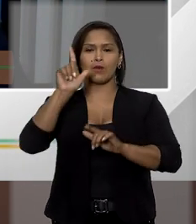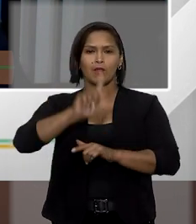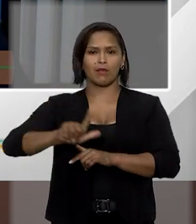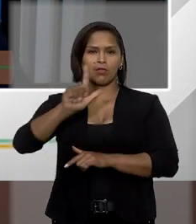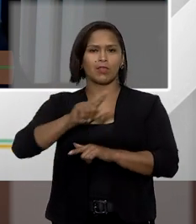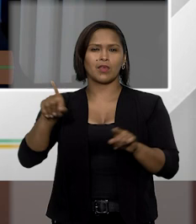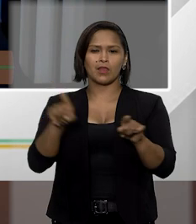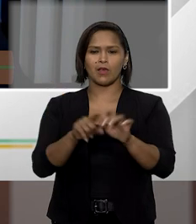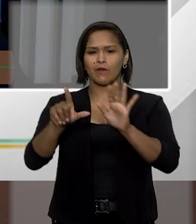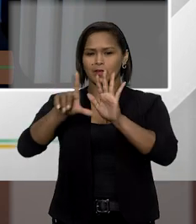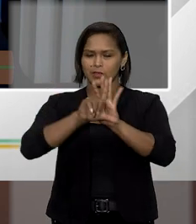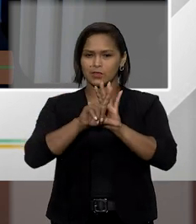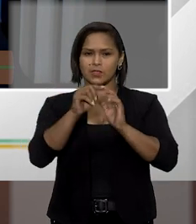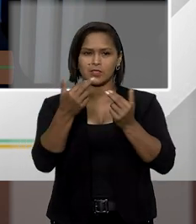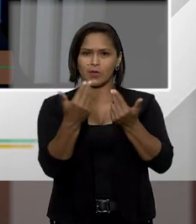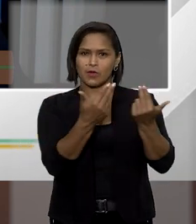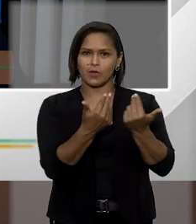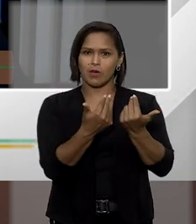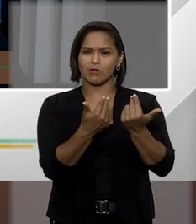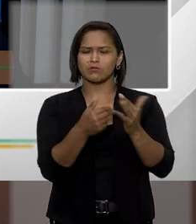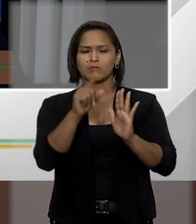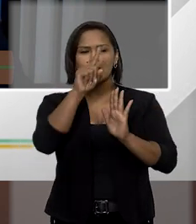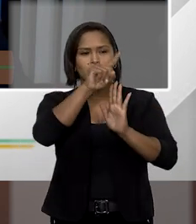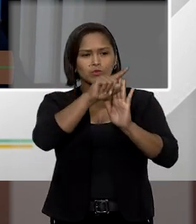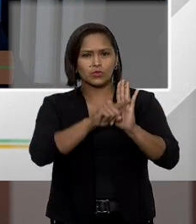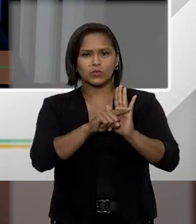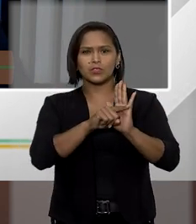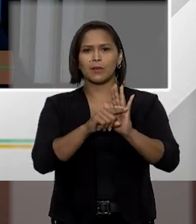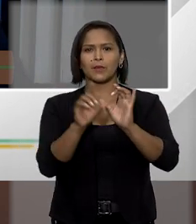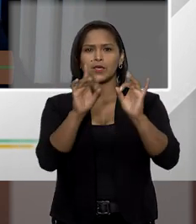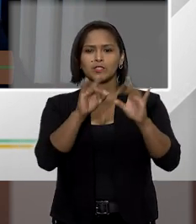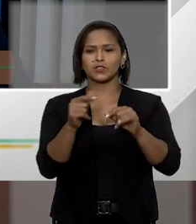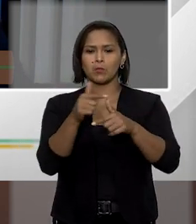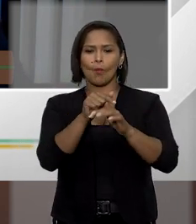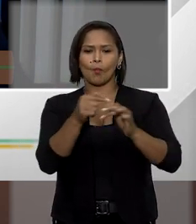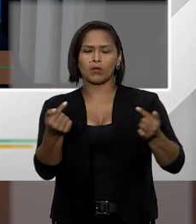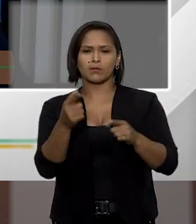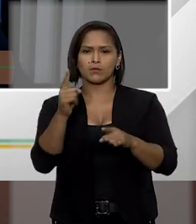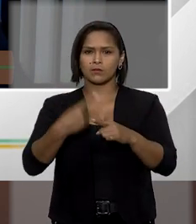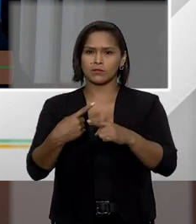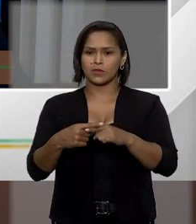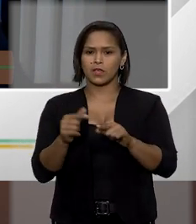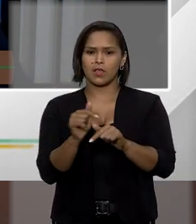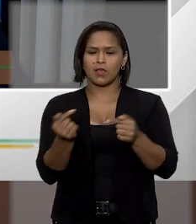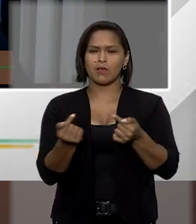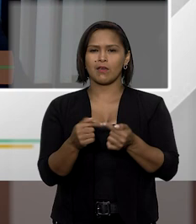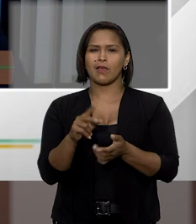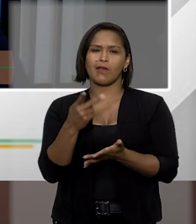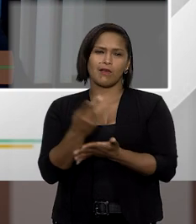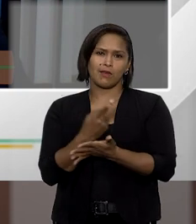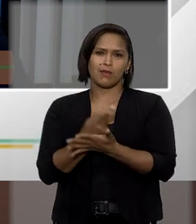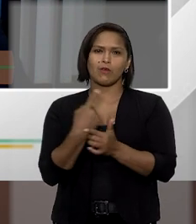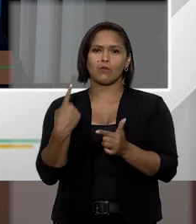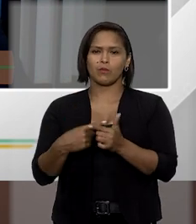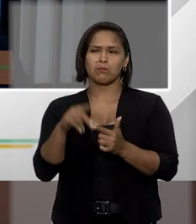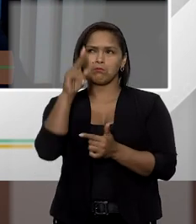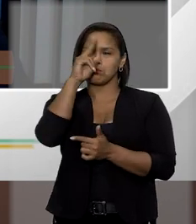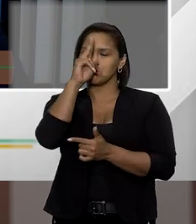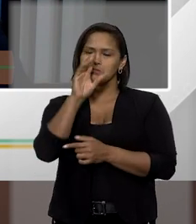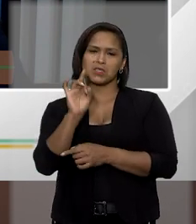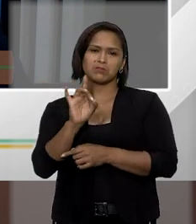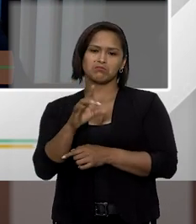né, de conformidade à legislação, nós cairíamos justamente numa espécie de vazio ou de uma espécie de hipocrisia, porque ele